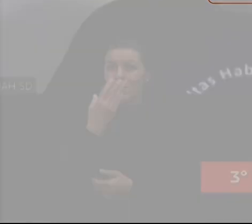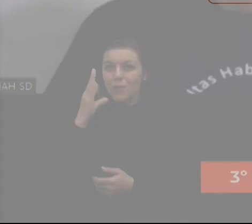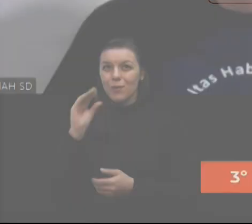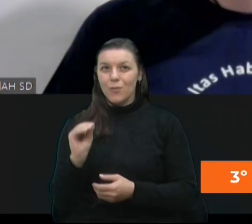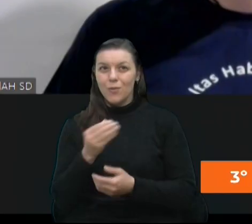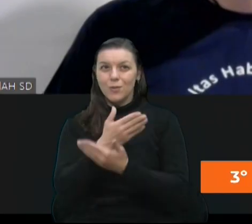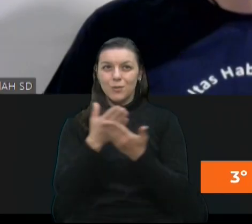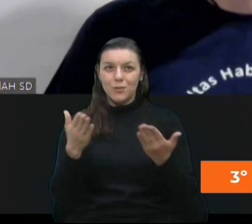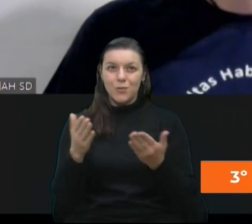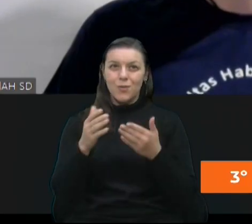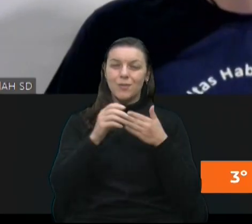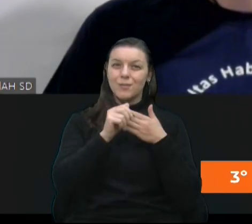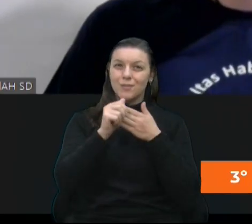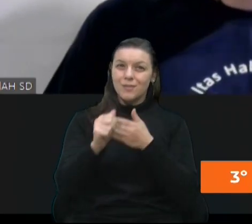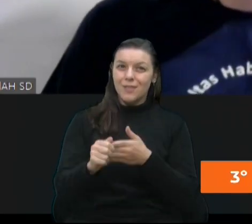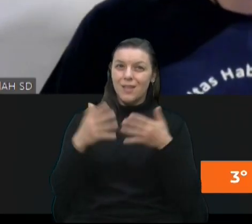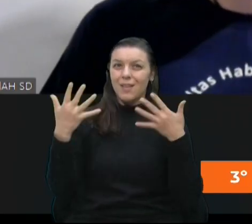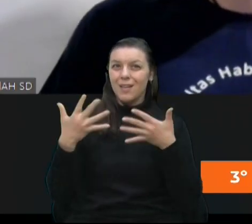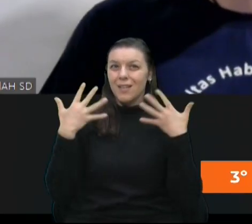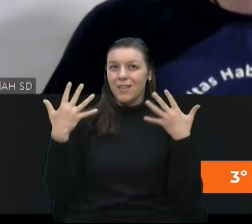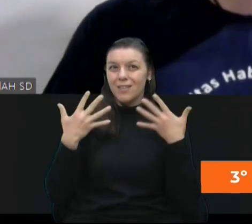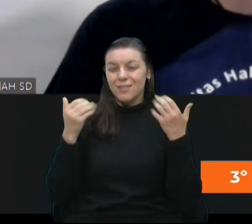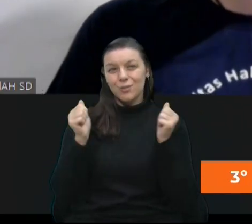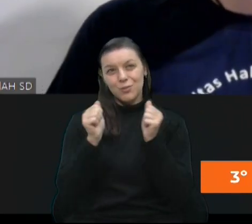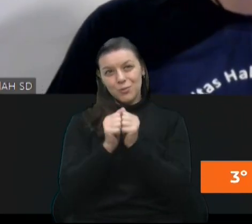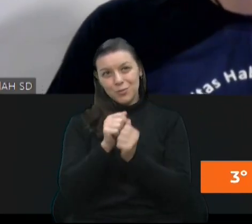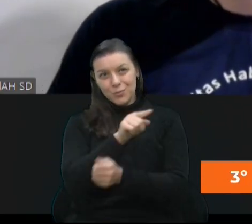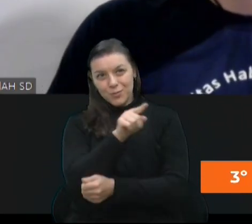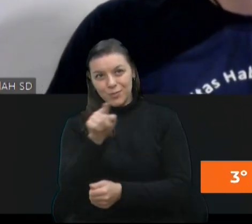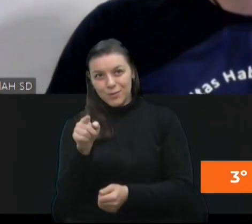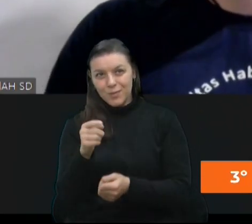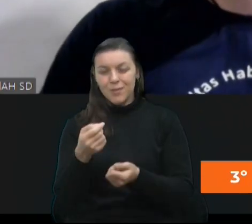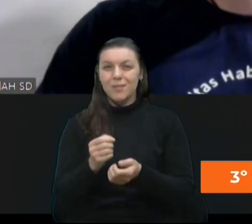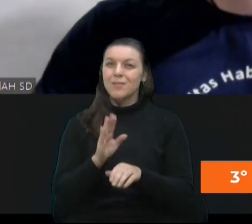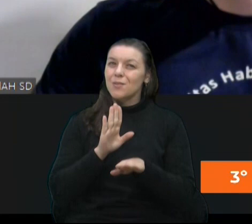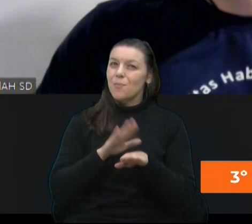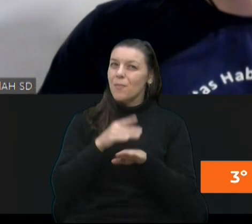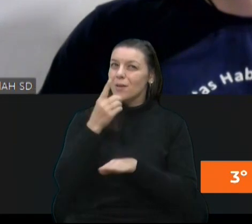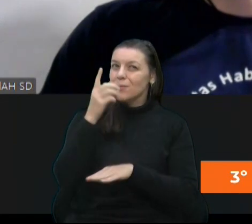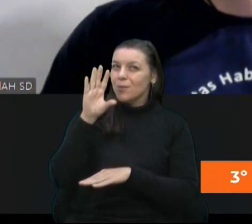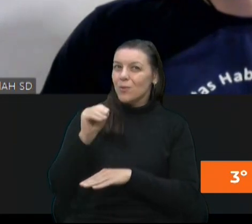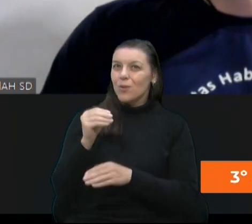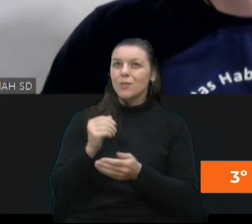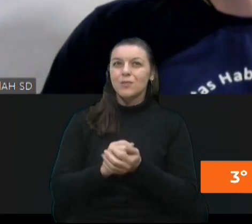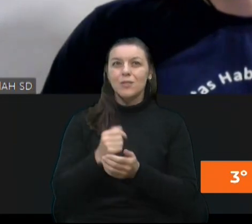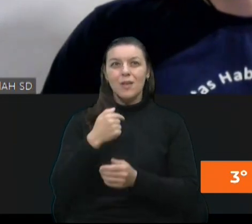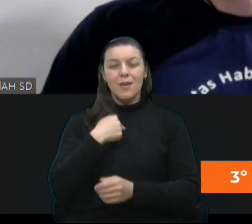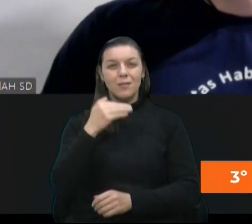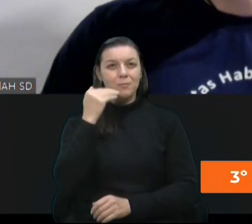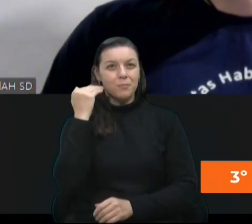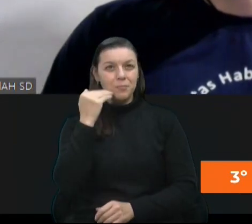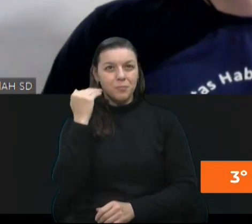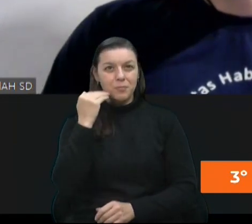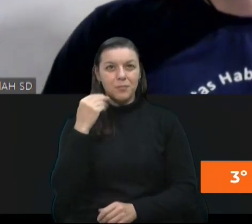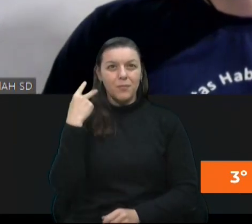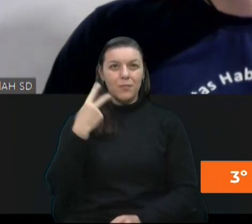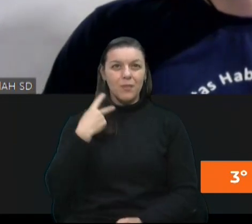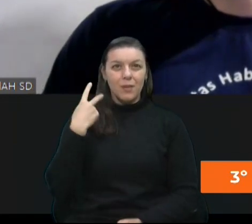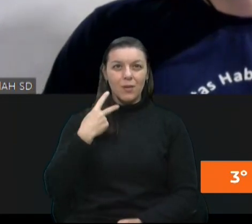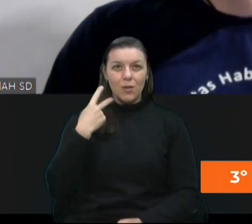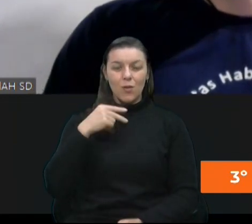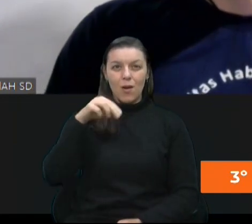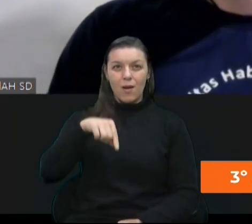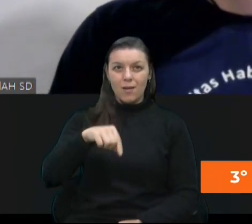para todo mundo que está nos acompanhando, que alegria estar com vocês. Mais uma noite, eu sou Marisol Santos, sou vereadora